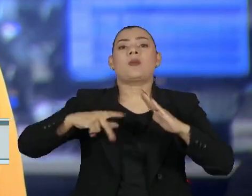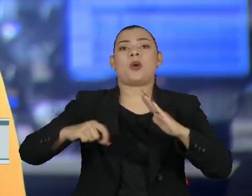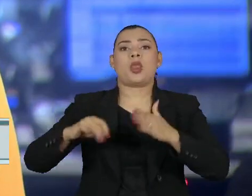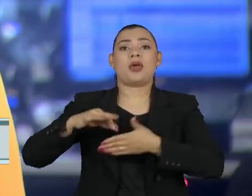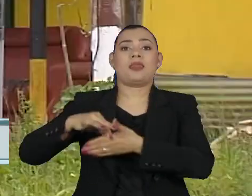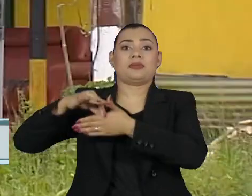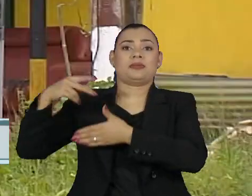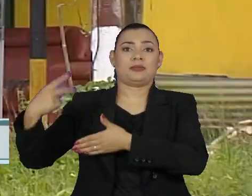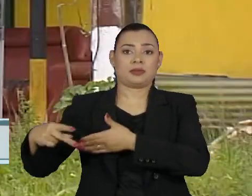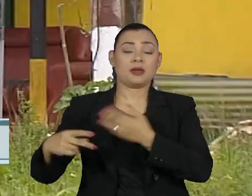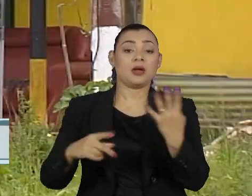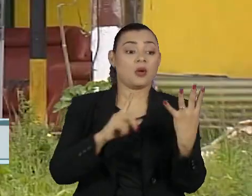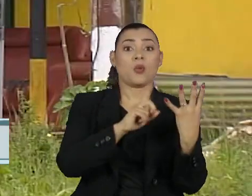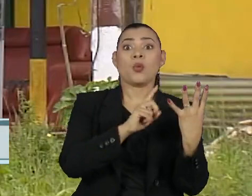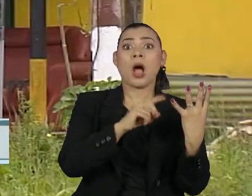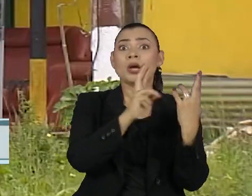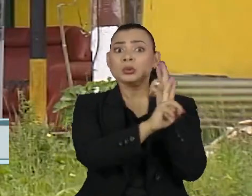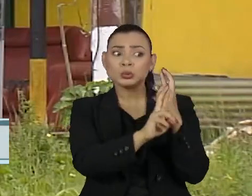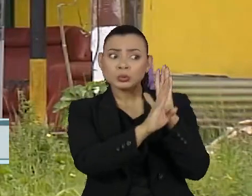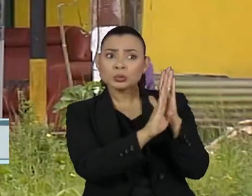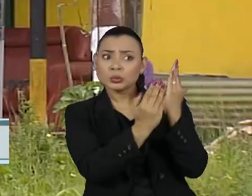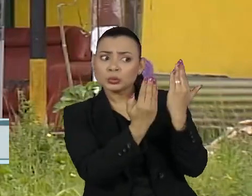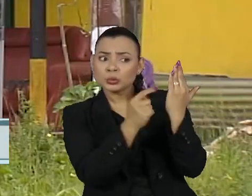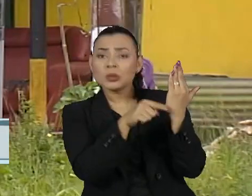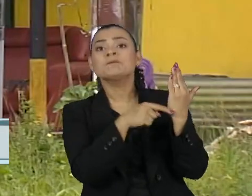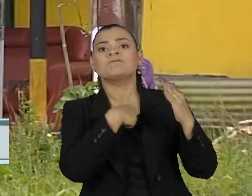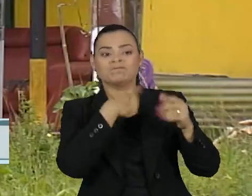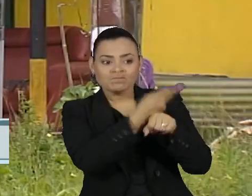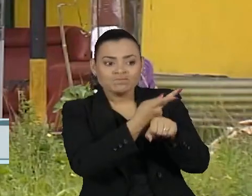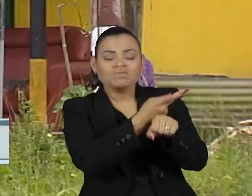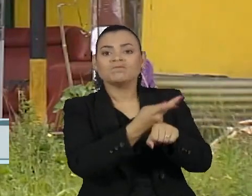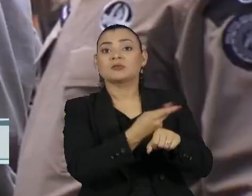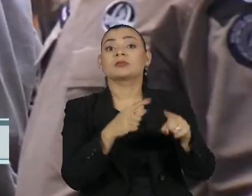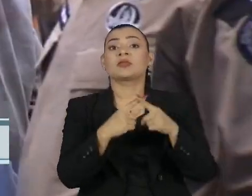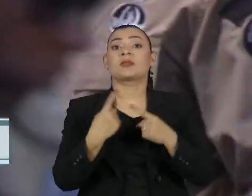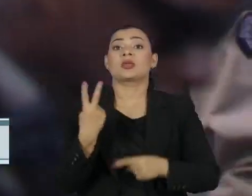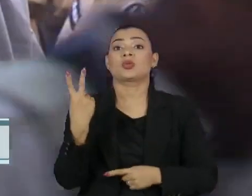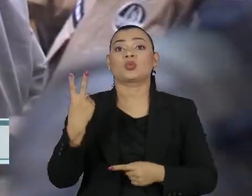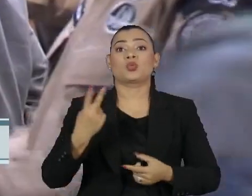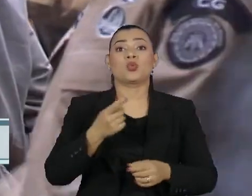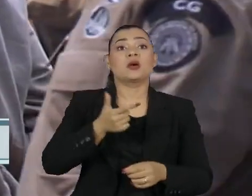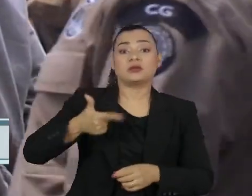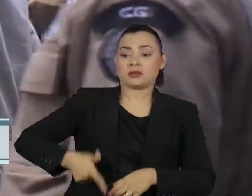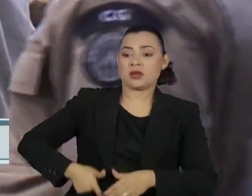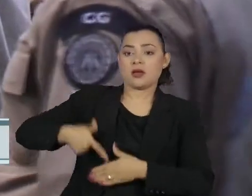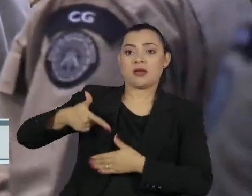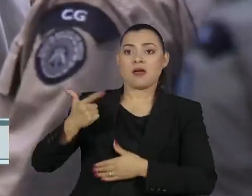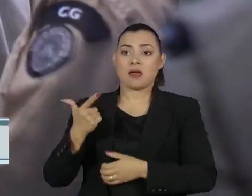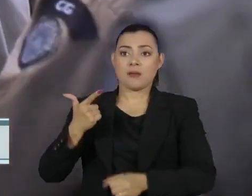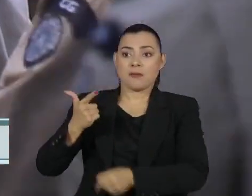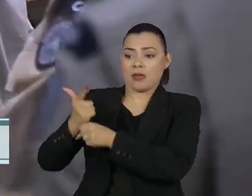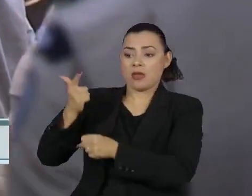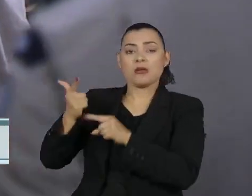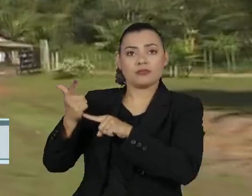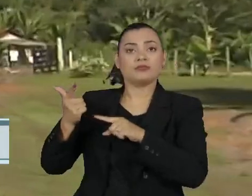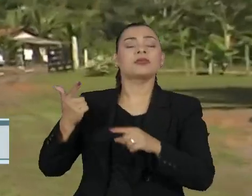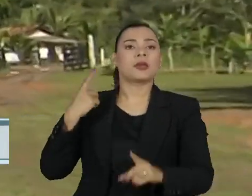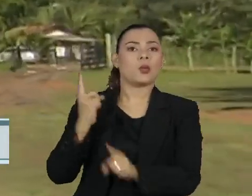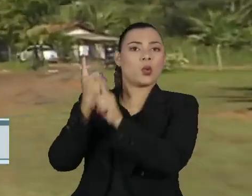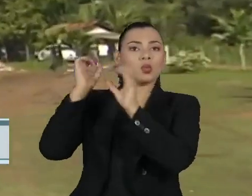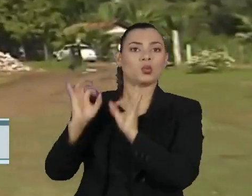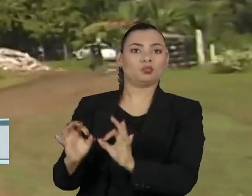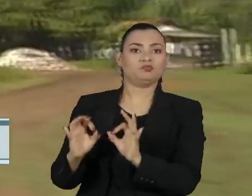é procurado além dos detidos foram localizadas duas armas com projetos compatíveis aos encontrados no local do crime